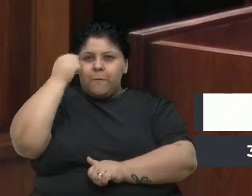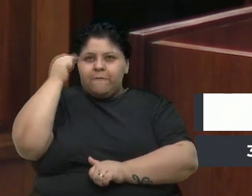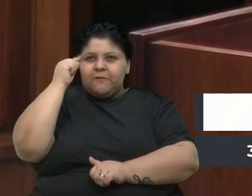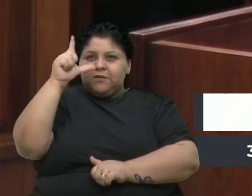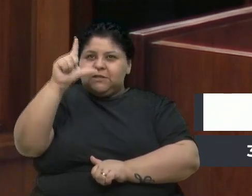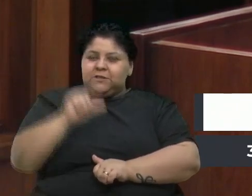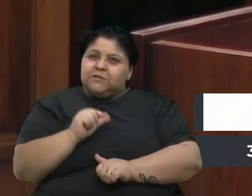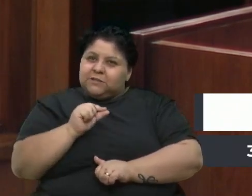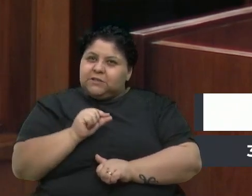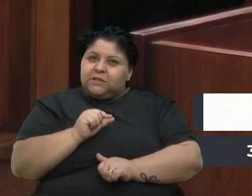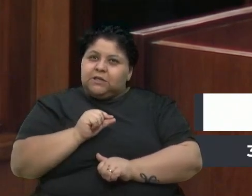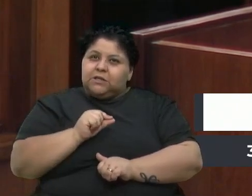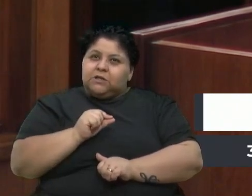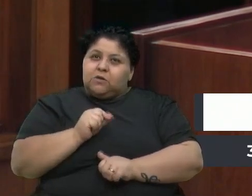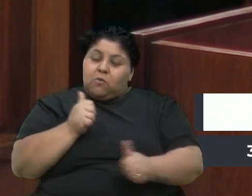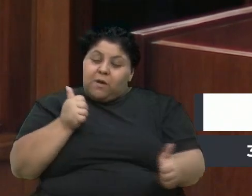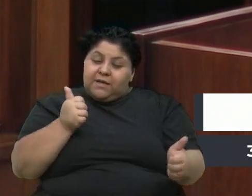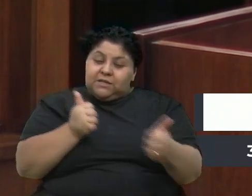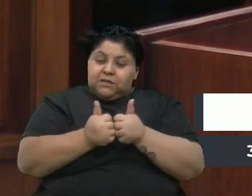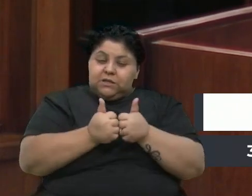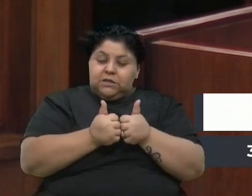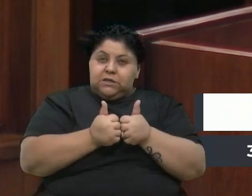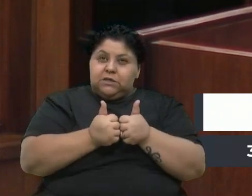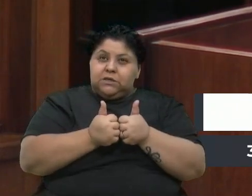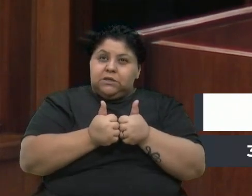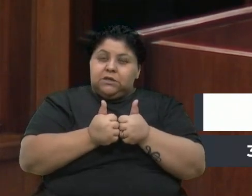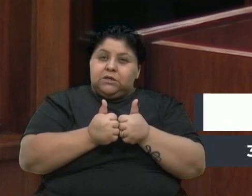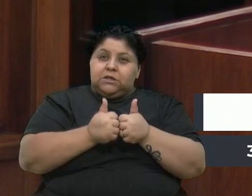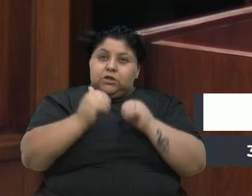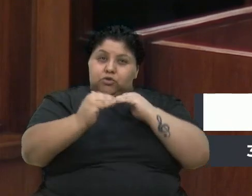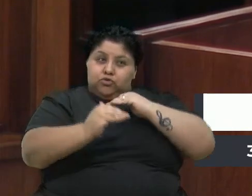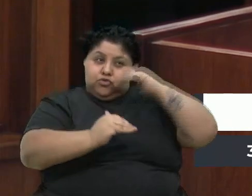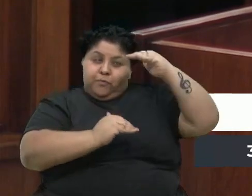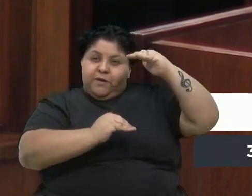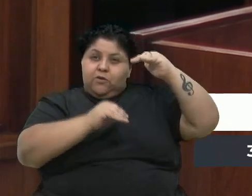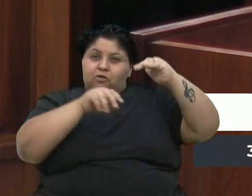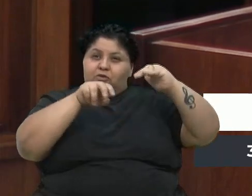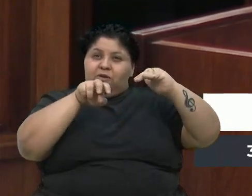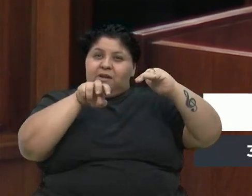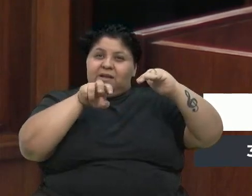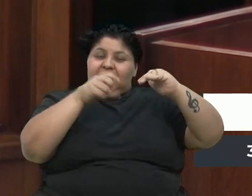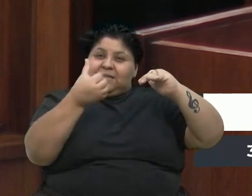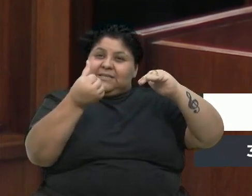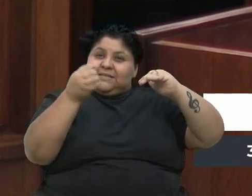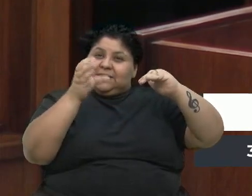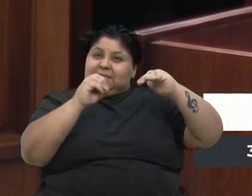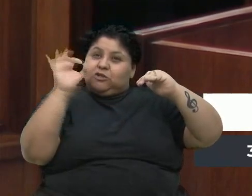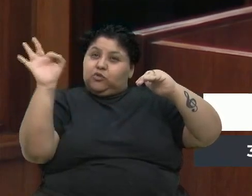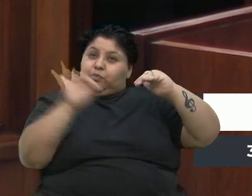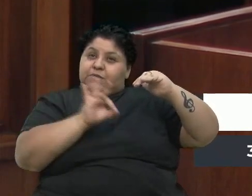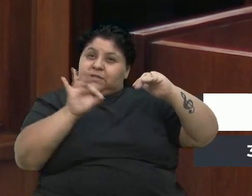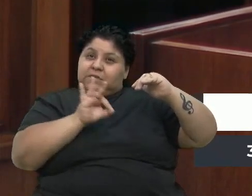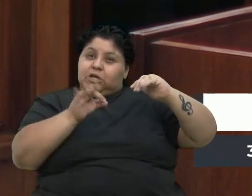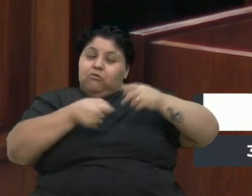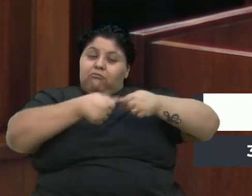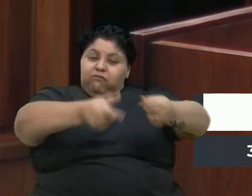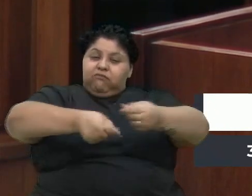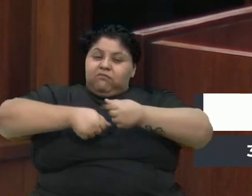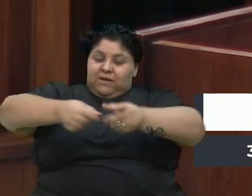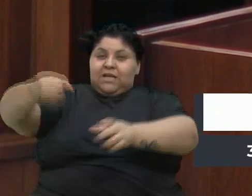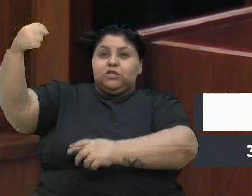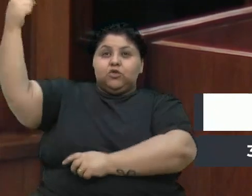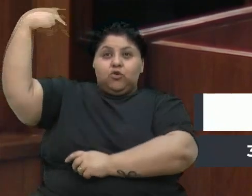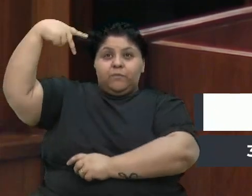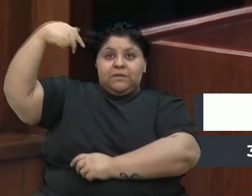a 50% do que hoje, né, é gasto com iluminação pública para o município de Caxias do Sul. Então,